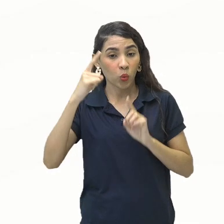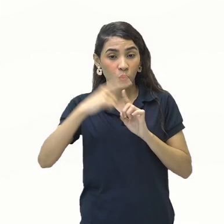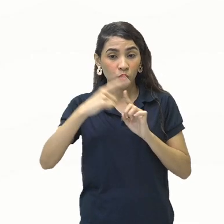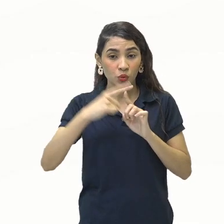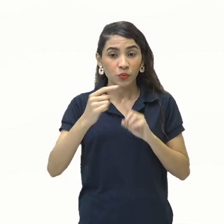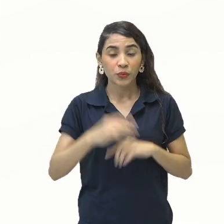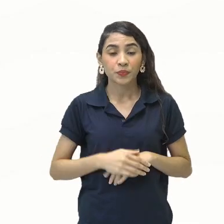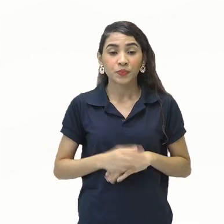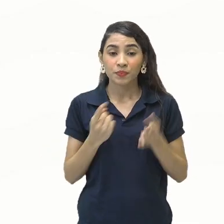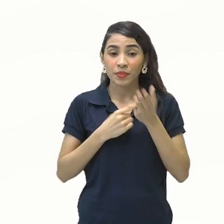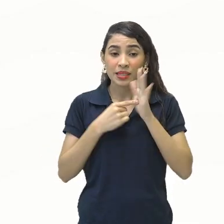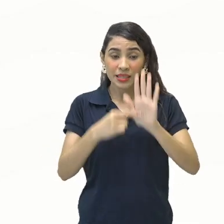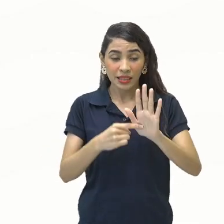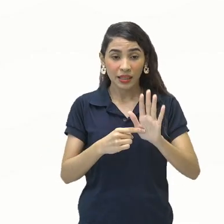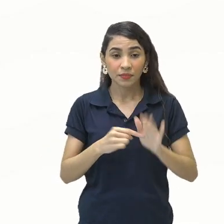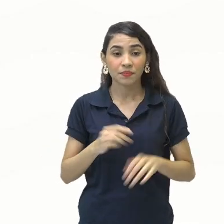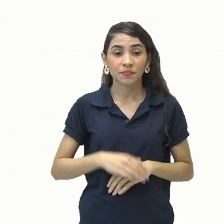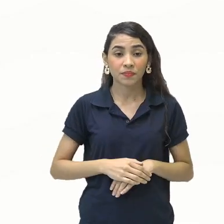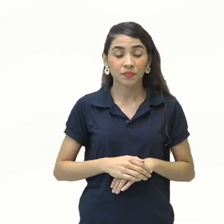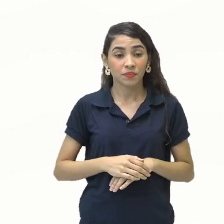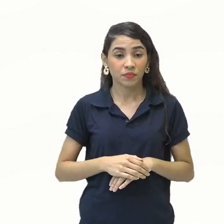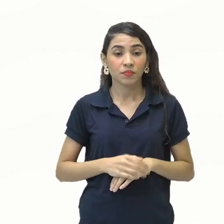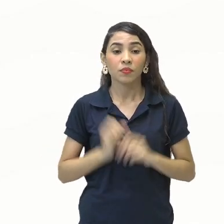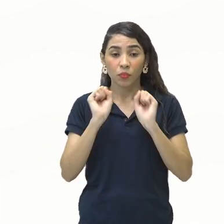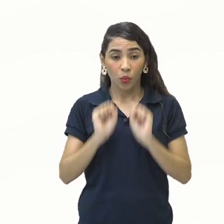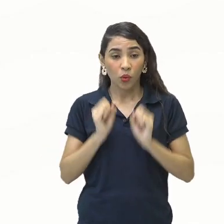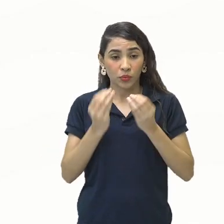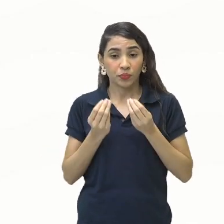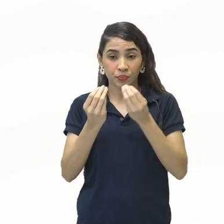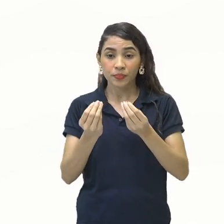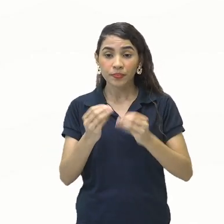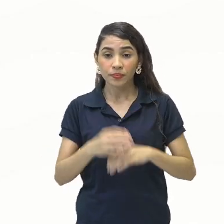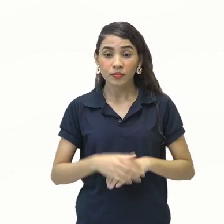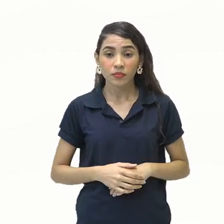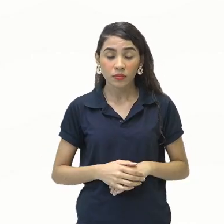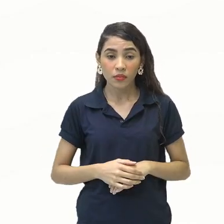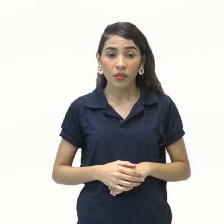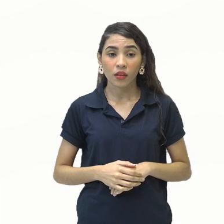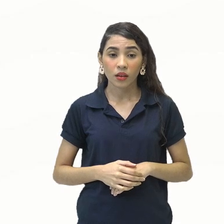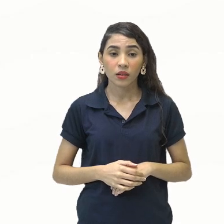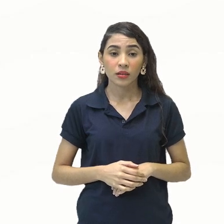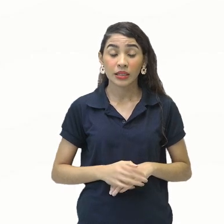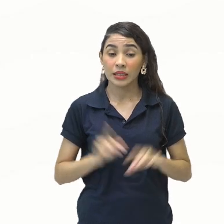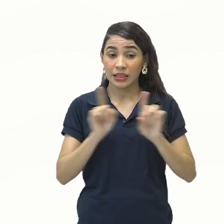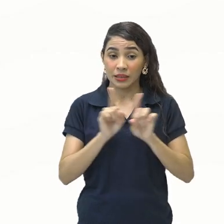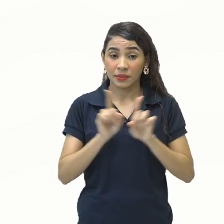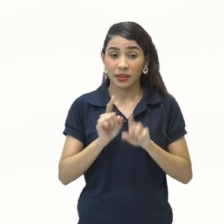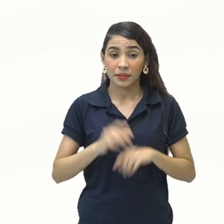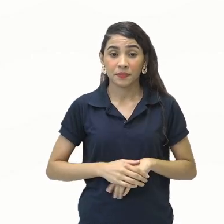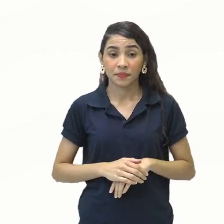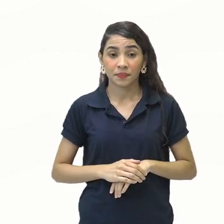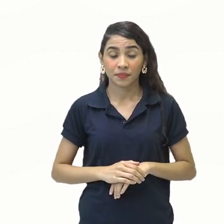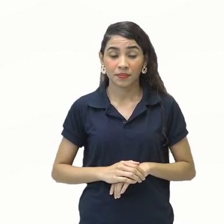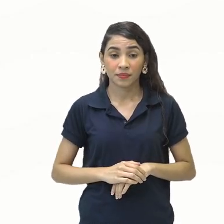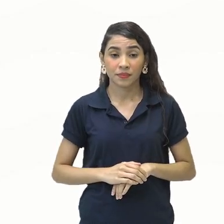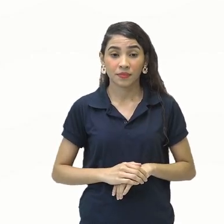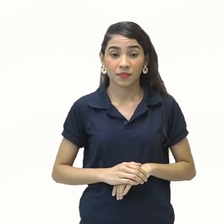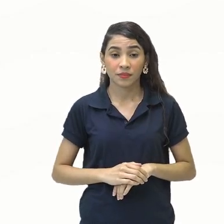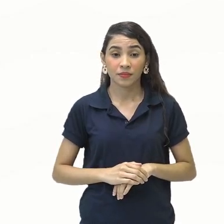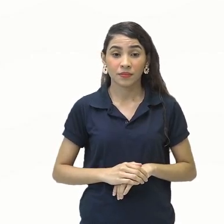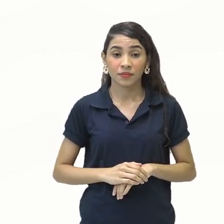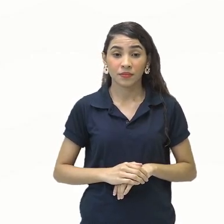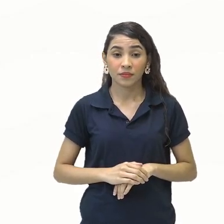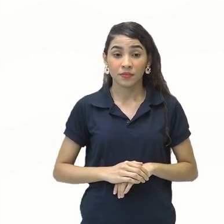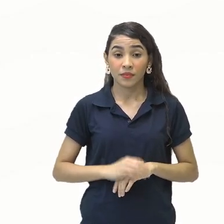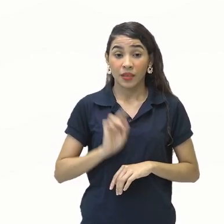de a gente representar. O hidrogênio pode ir do lado, tá? De forma abreviada, como nós estamos vendo aqui com